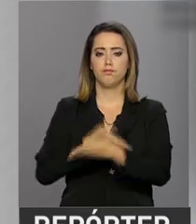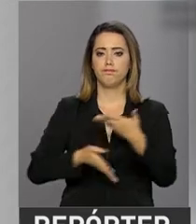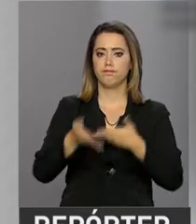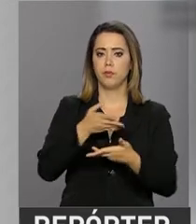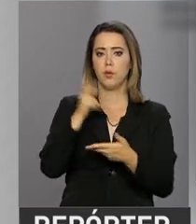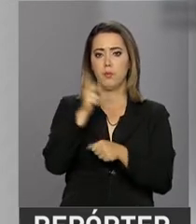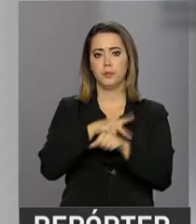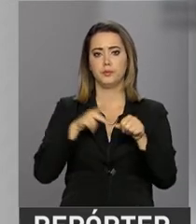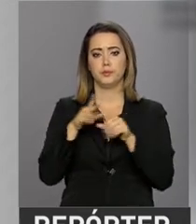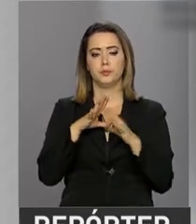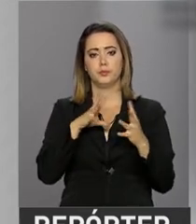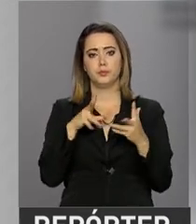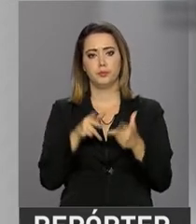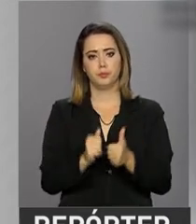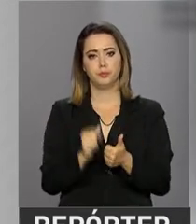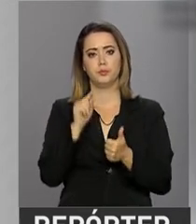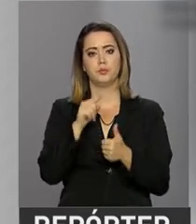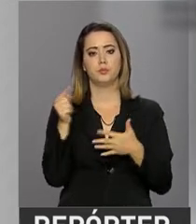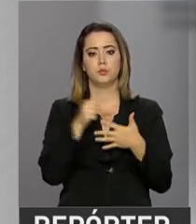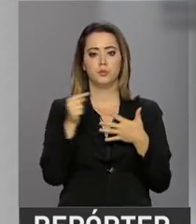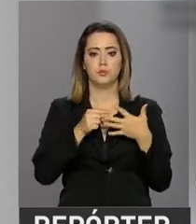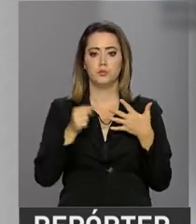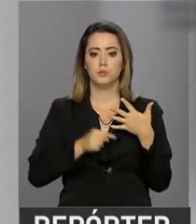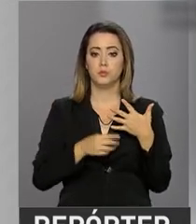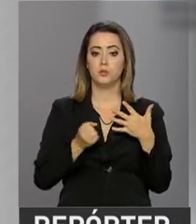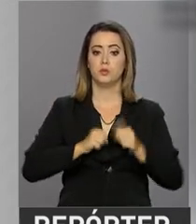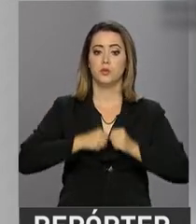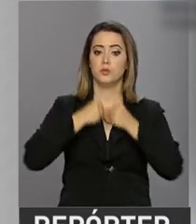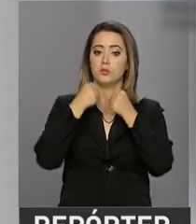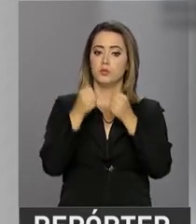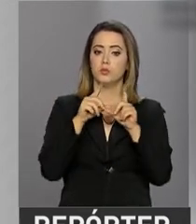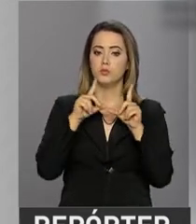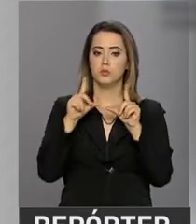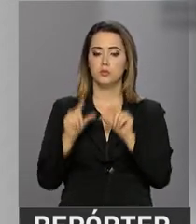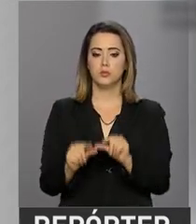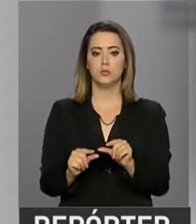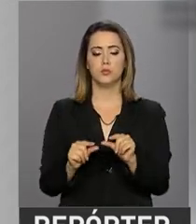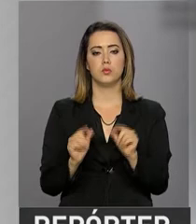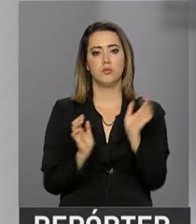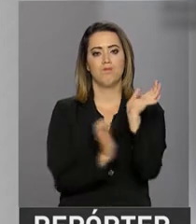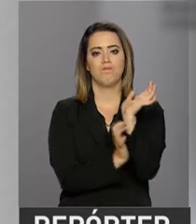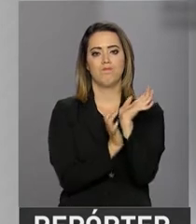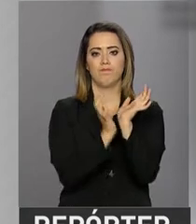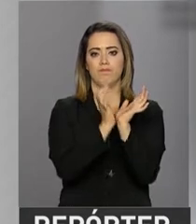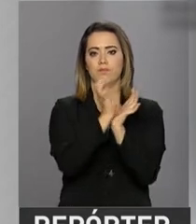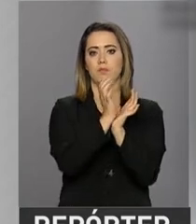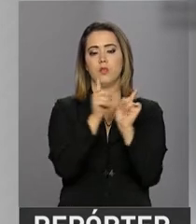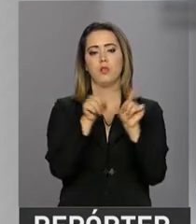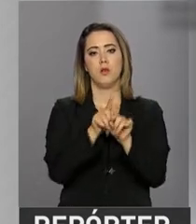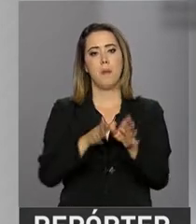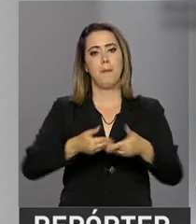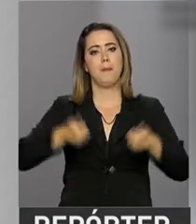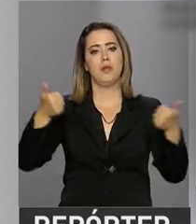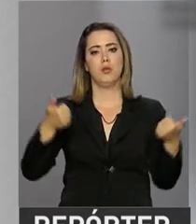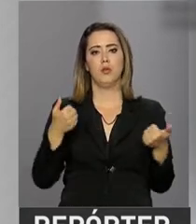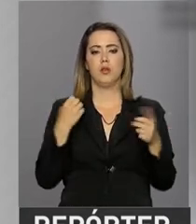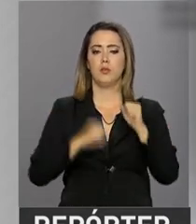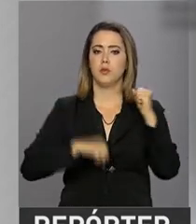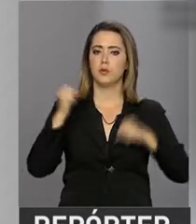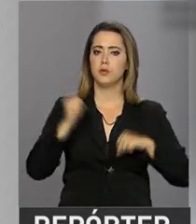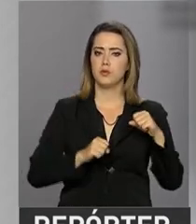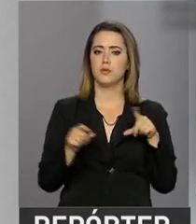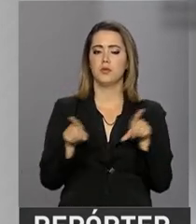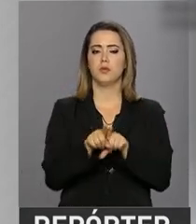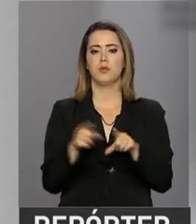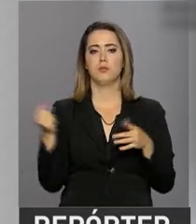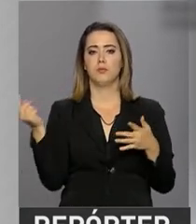país ele destacou ainda os esforços para diminuir a burocracia e ampliar a produção o ministro citou também a